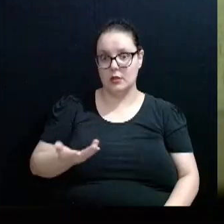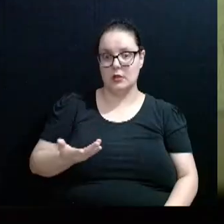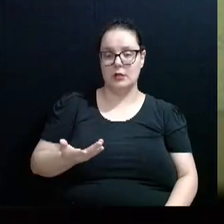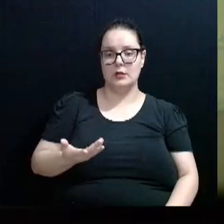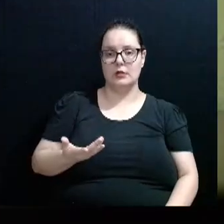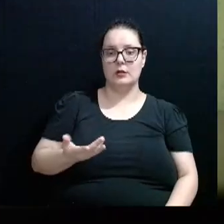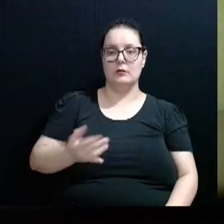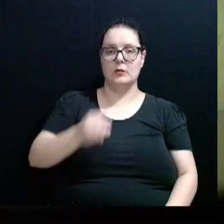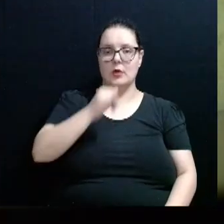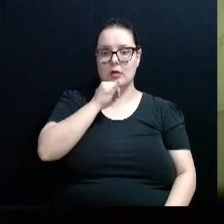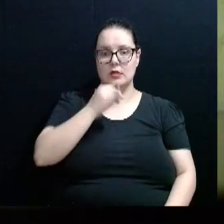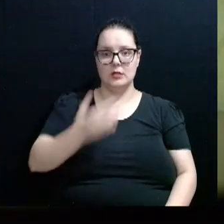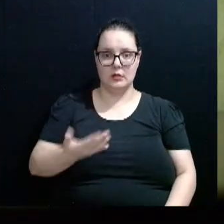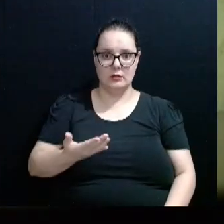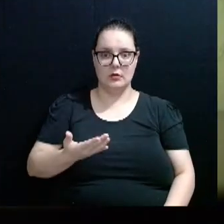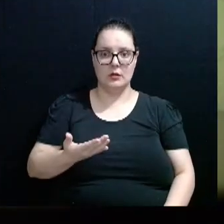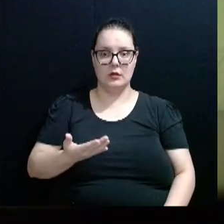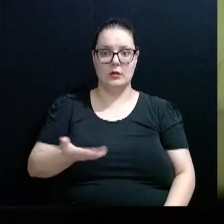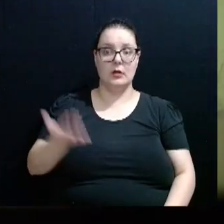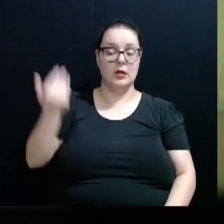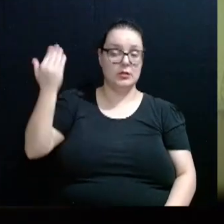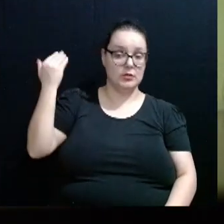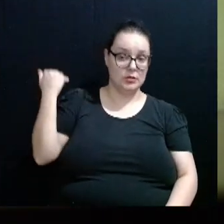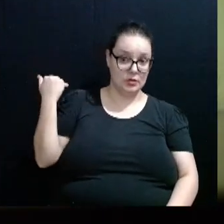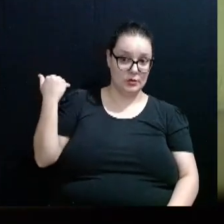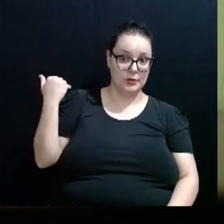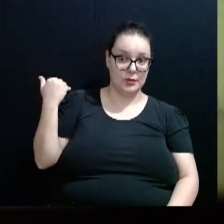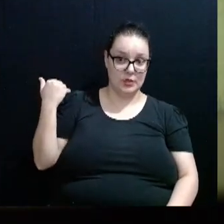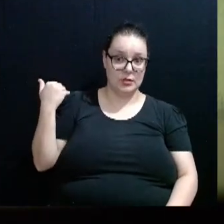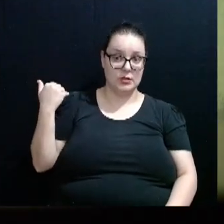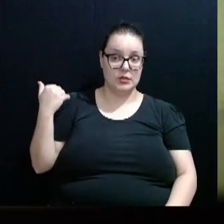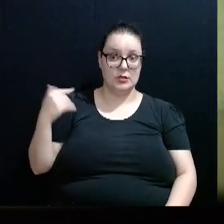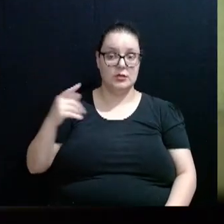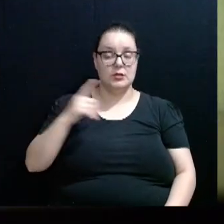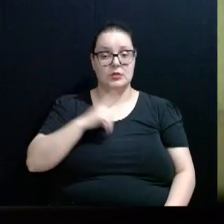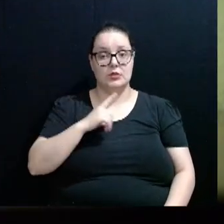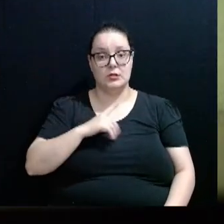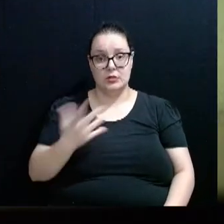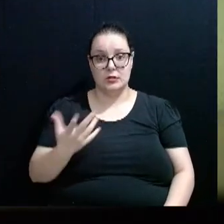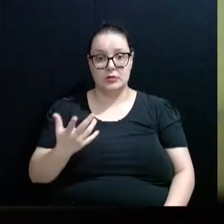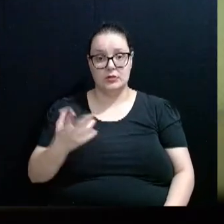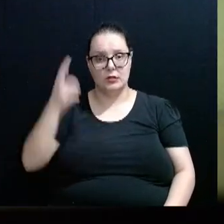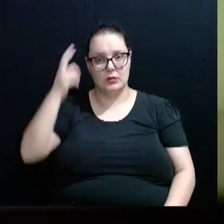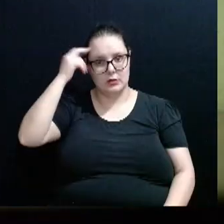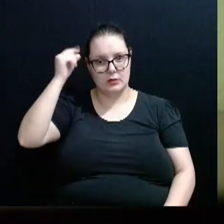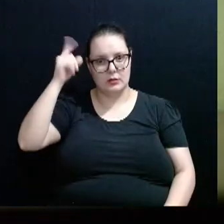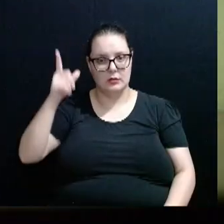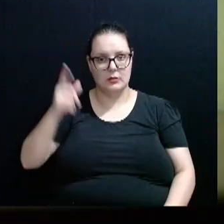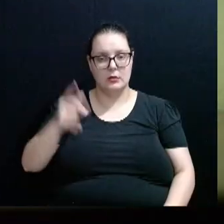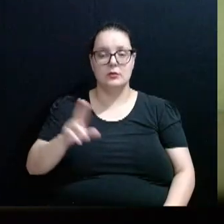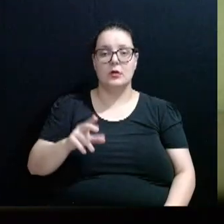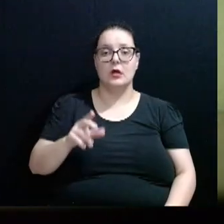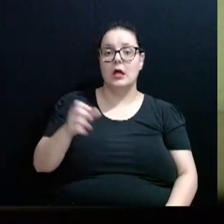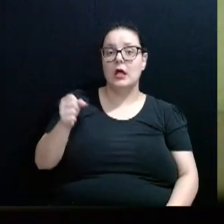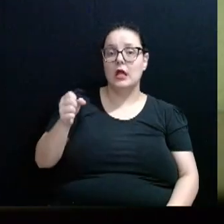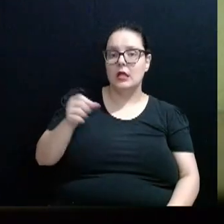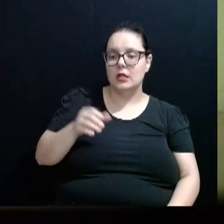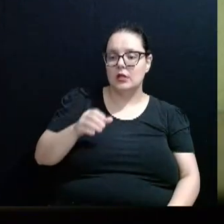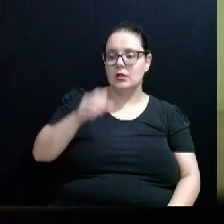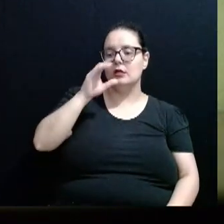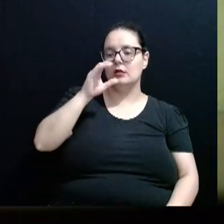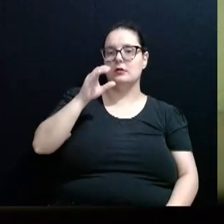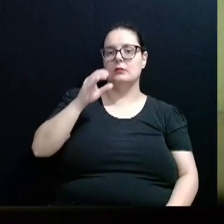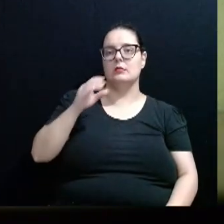exemplo, antigamente tinha uma cultura de se usar leite para poder desintoxicar,